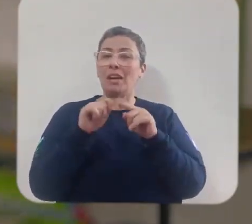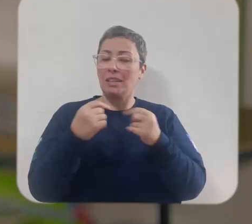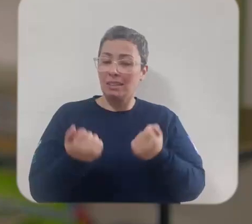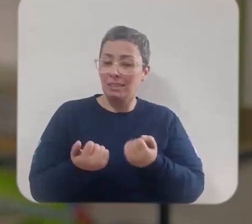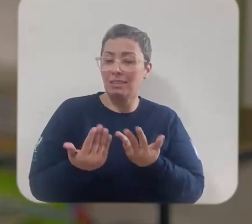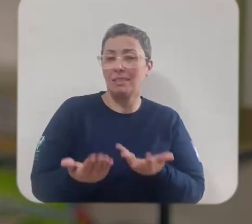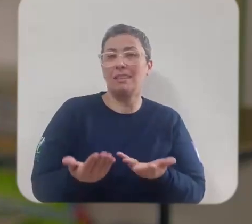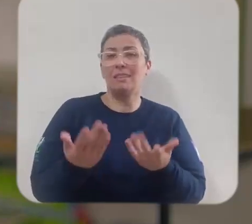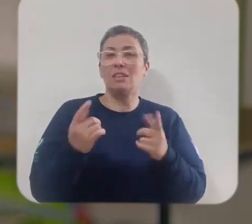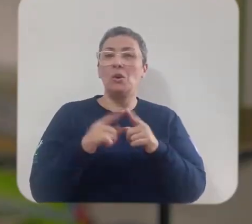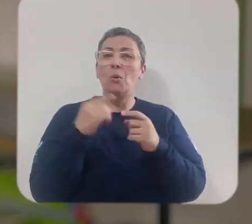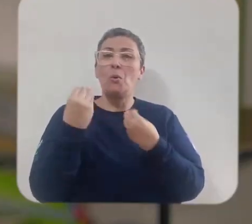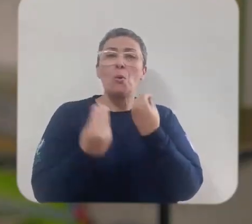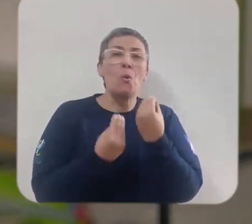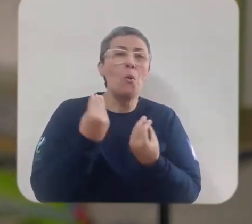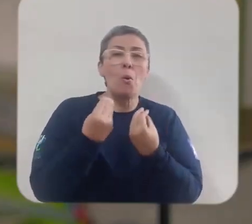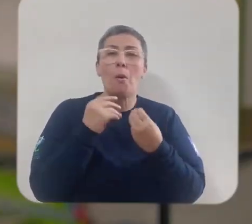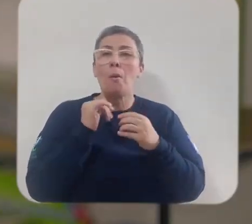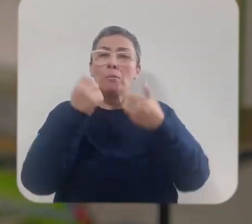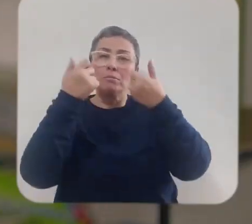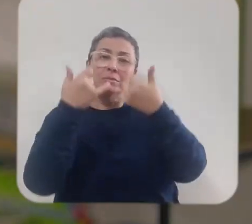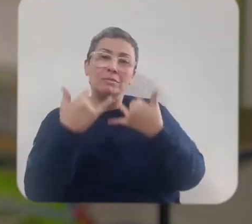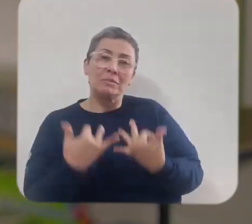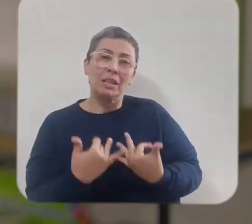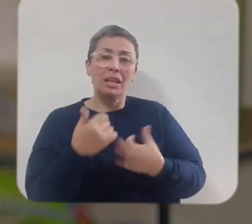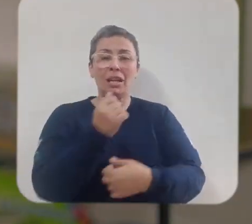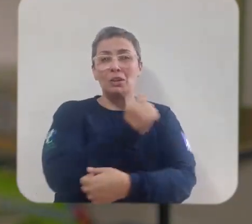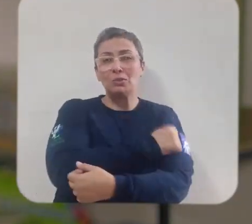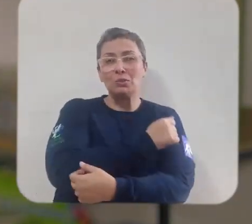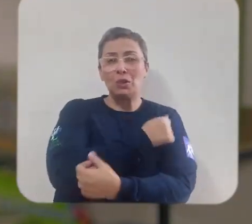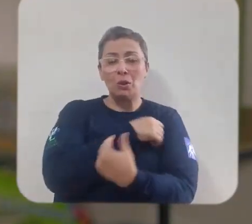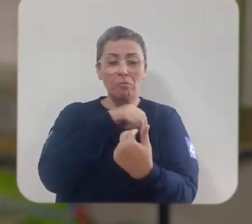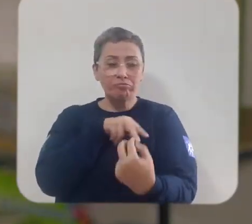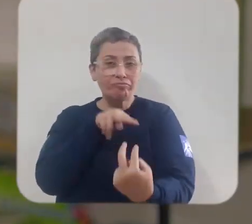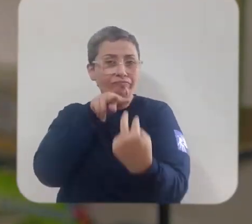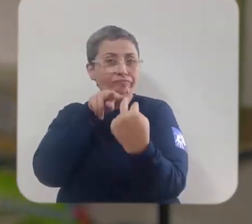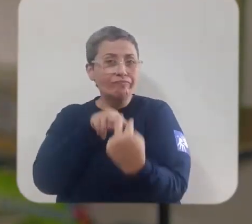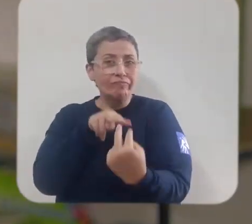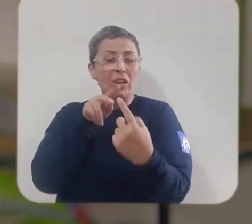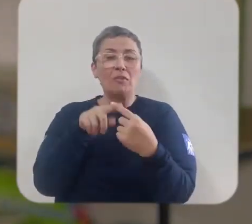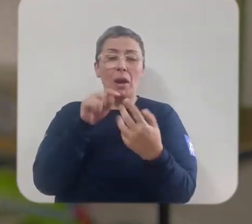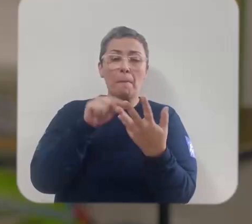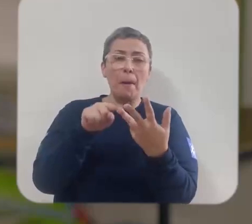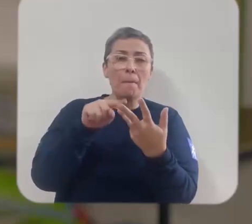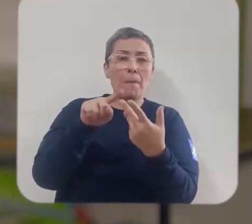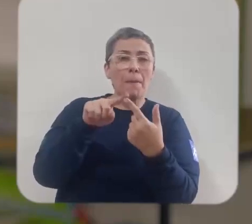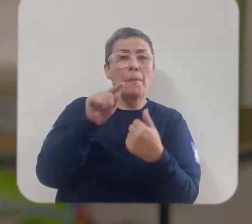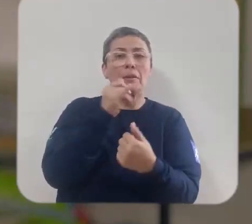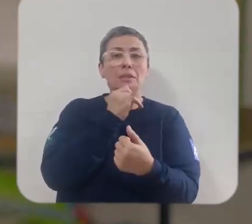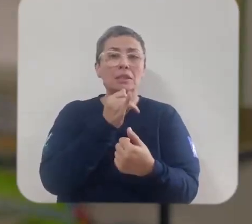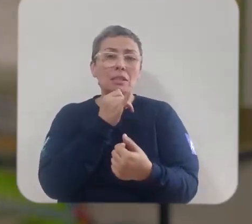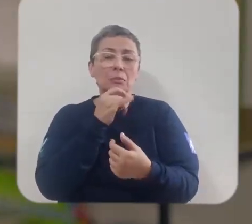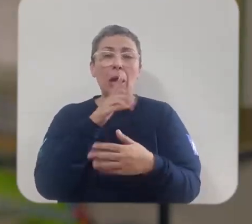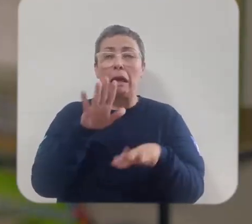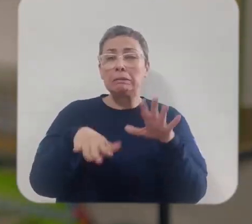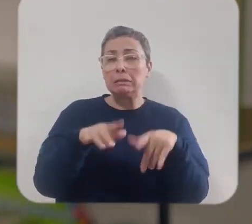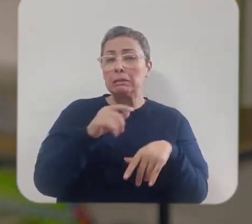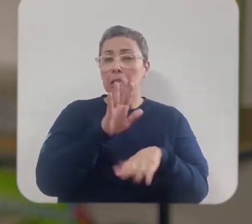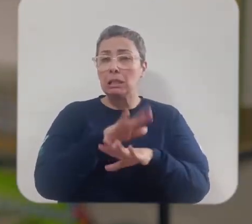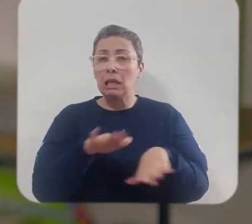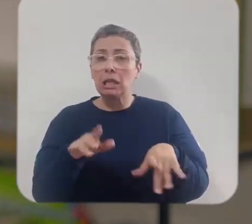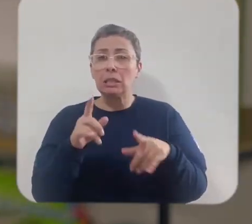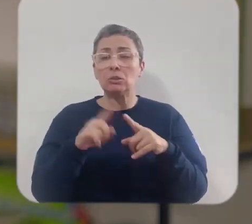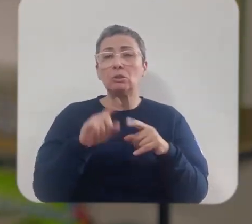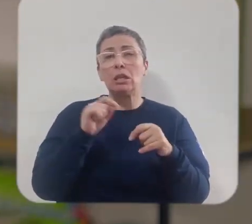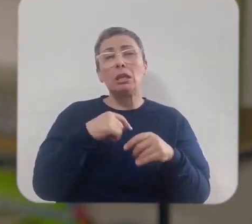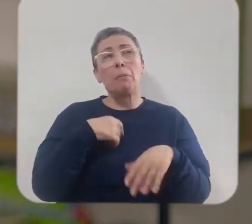gente oferta, que a gente fala com esse educando. Às vezes a gente vai trazendo inúmeros exemplos. Tem crianças